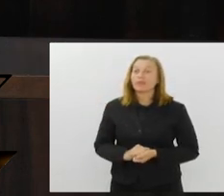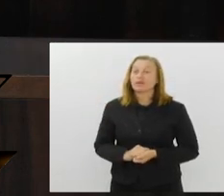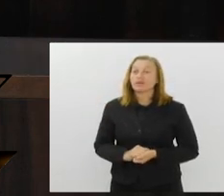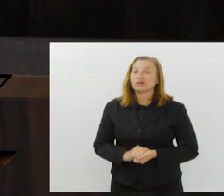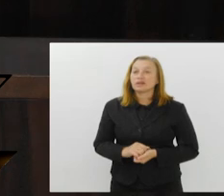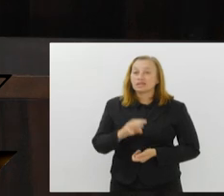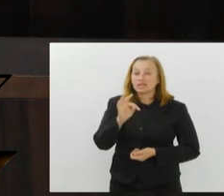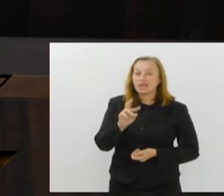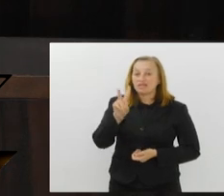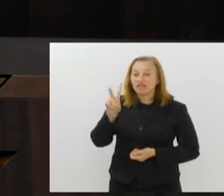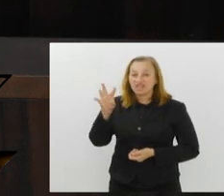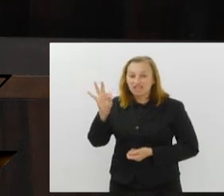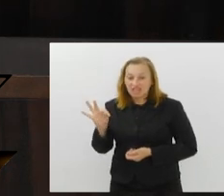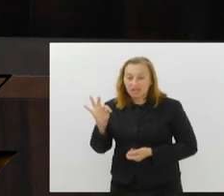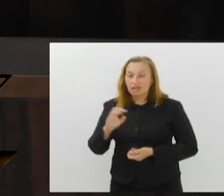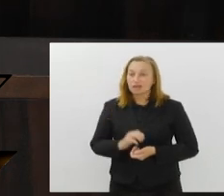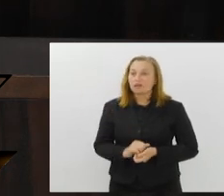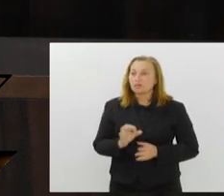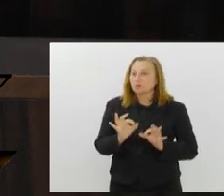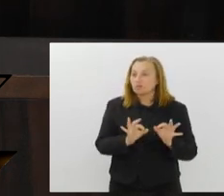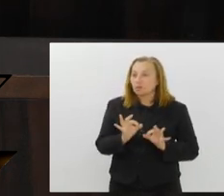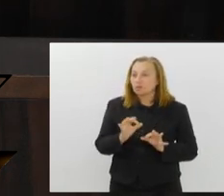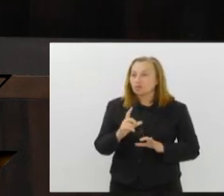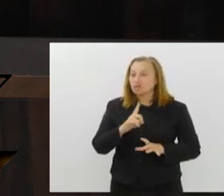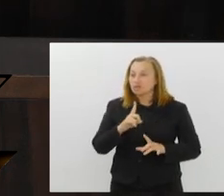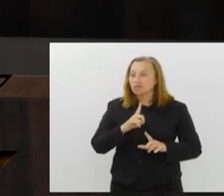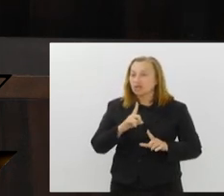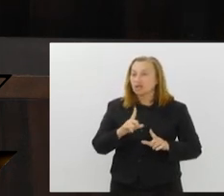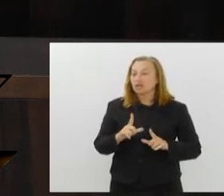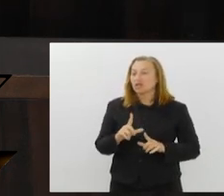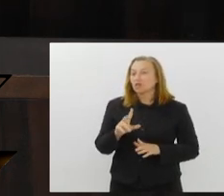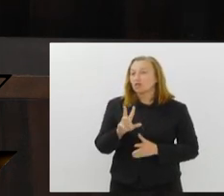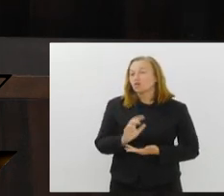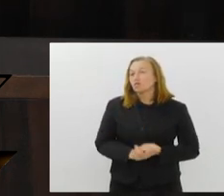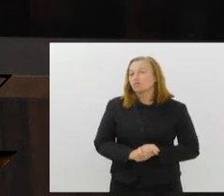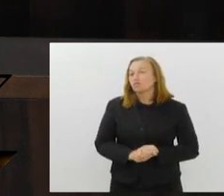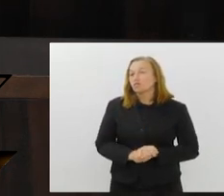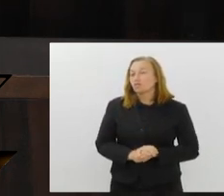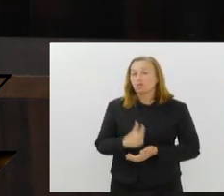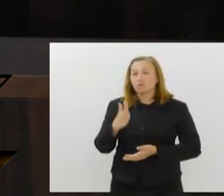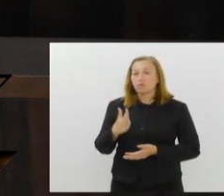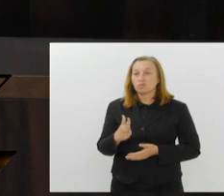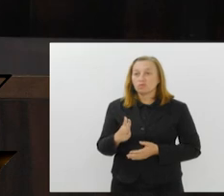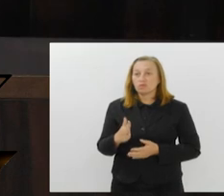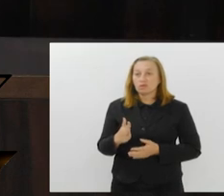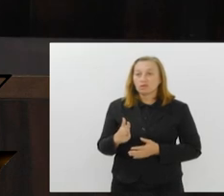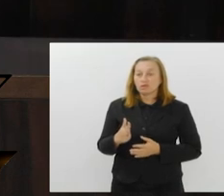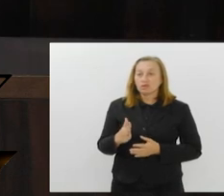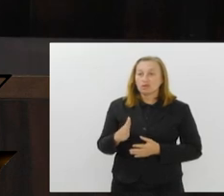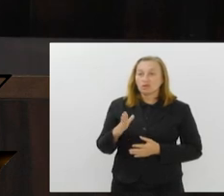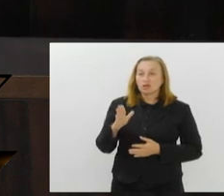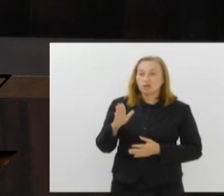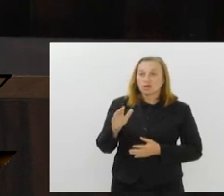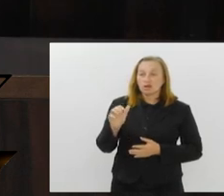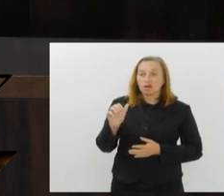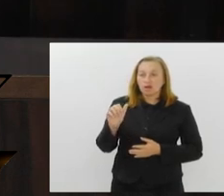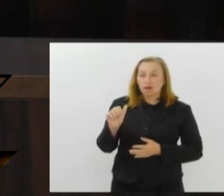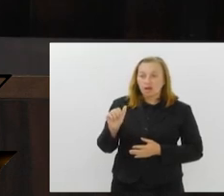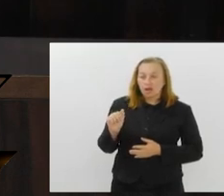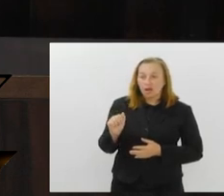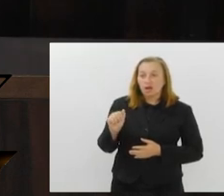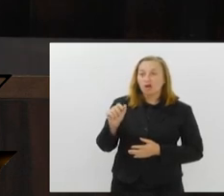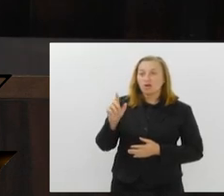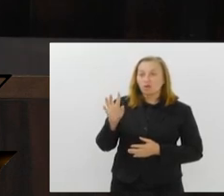TVT que é um desses programas que tem enorme audiência do do da da Cut e e e dos sindicatos já